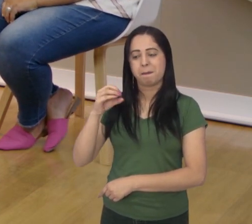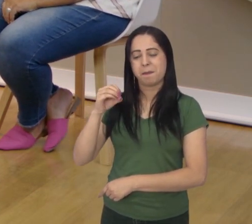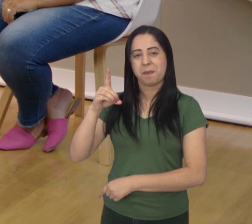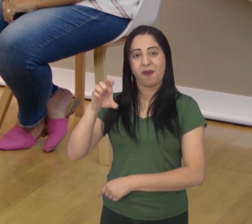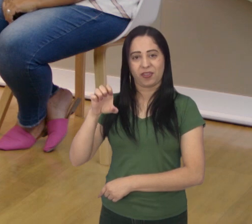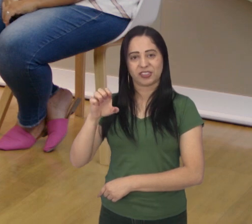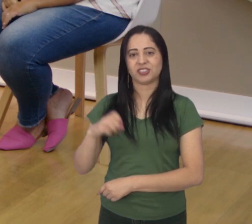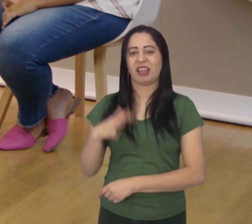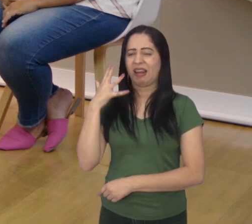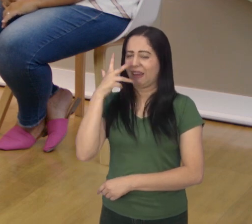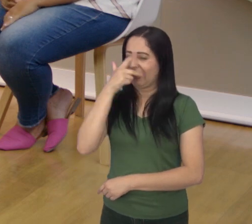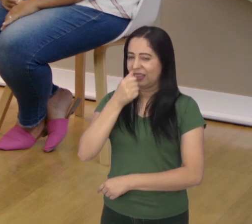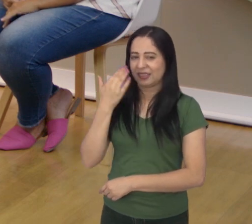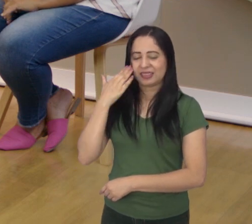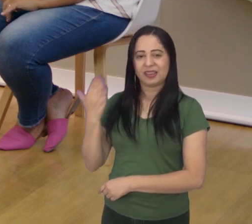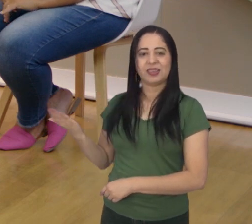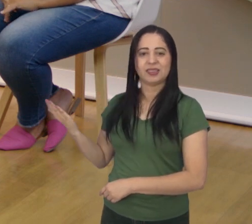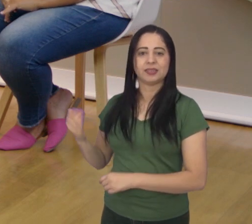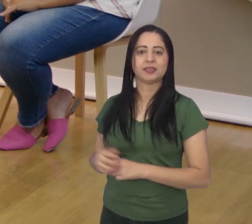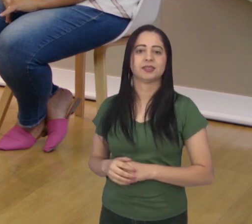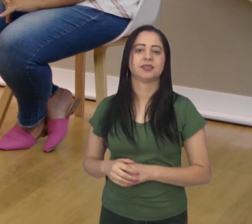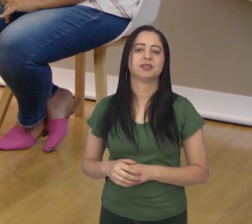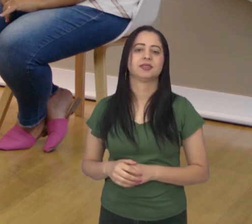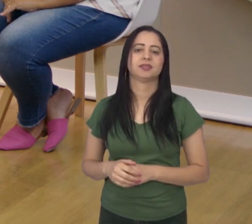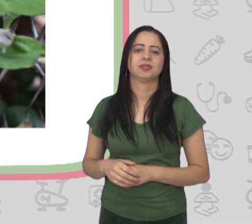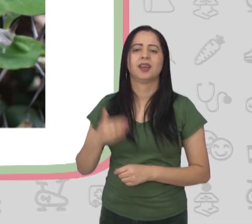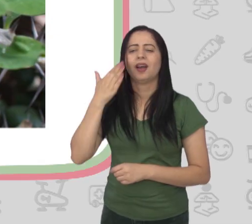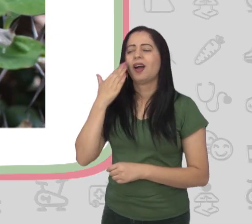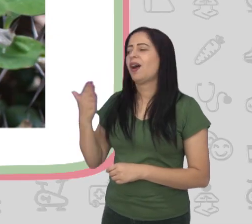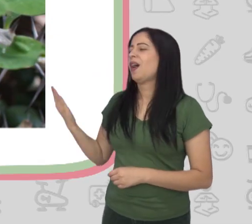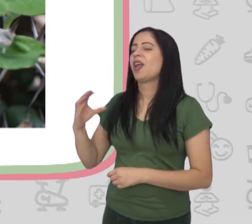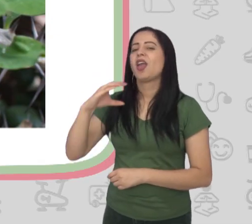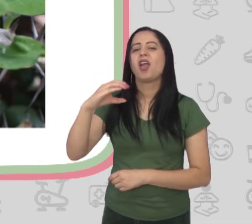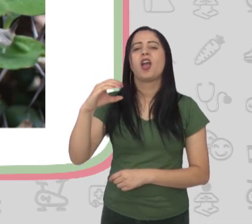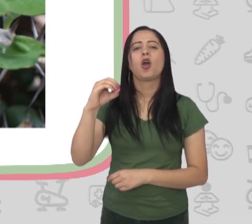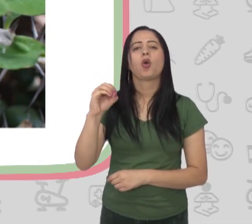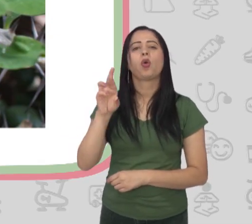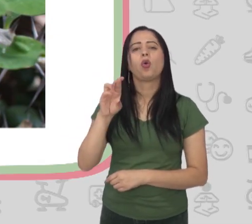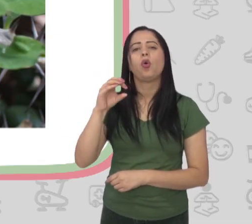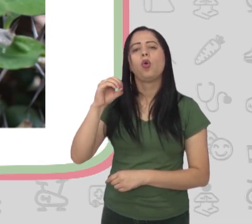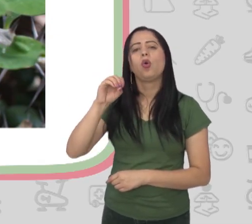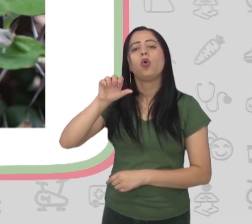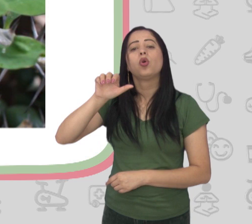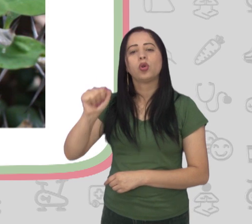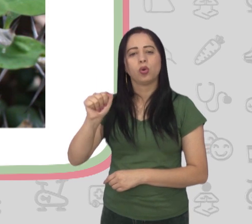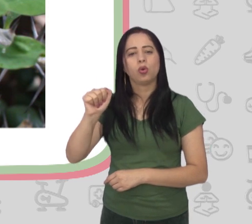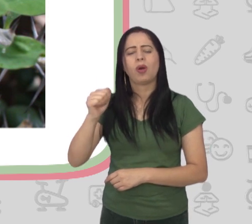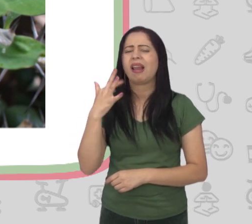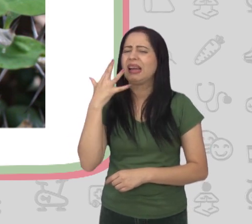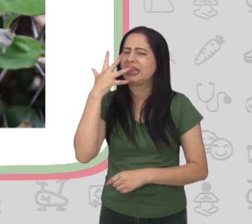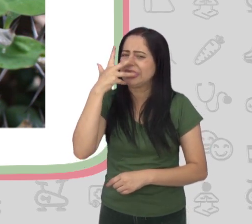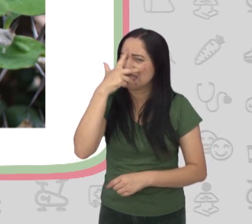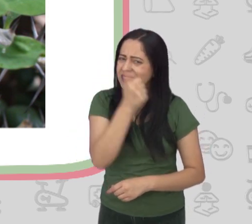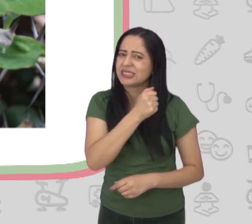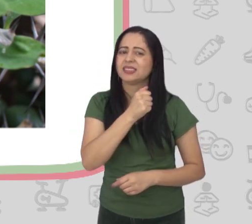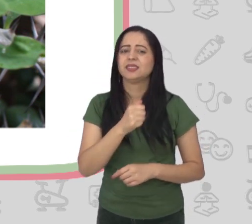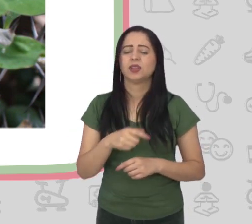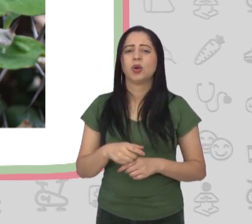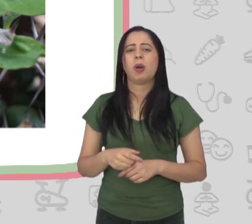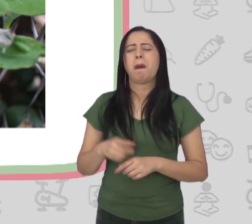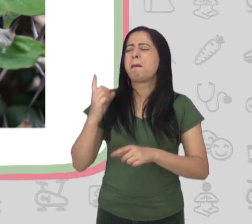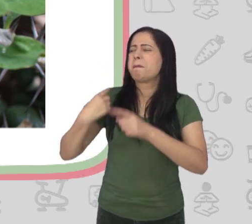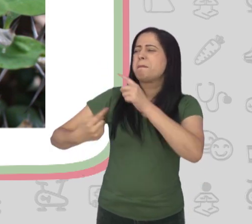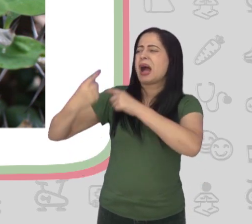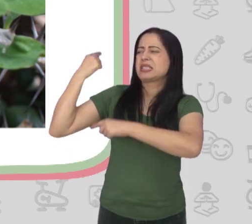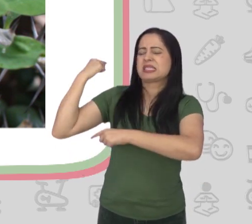linda. Tem uma também. Maravilhosa. Vamos lá, qual que é a próxima? Ai, coroa de Cristo. De Cristo. Era muito comum, antigamente, Sim. a